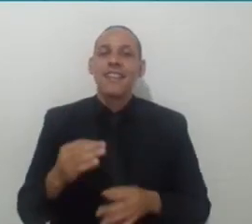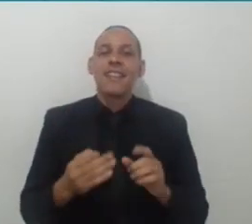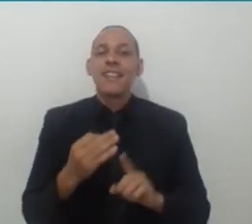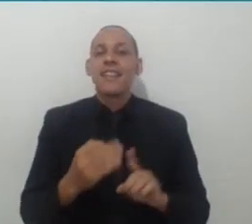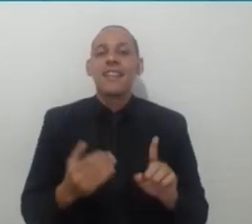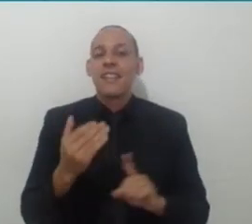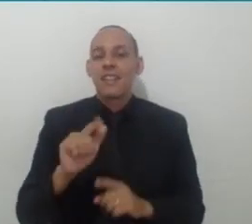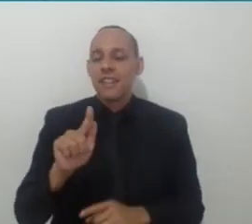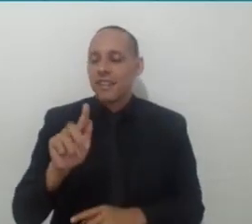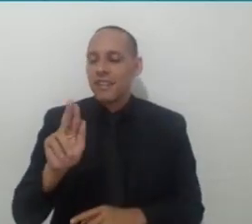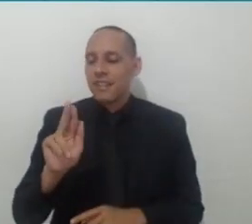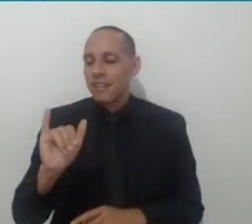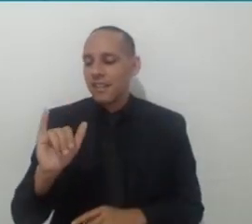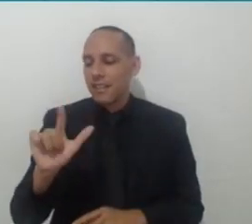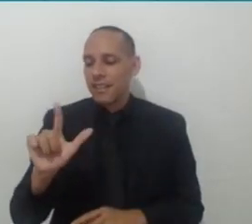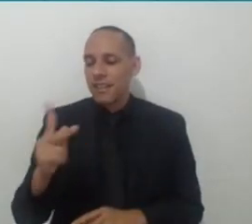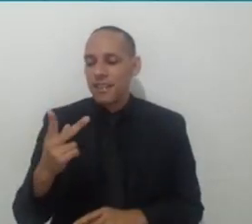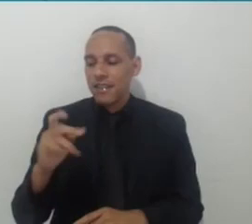Mota.